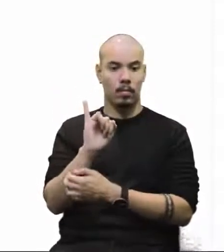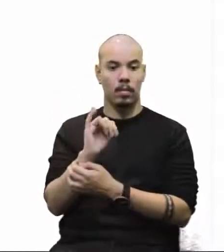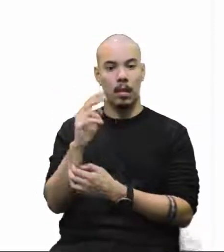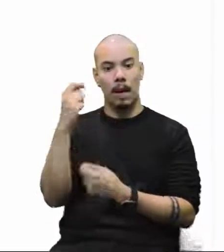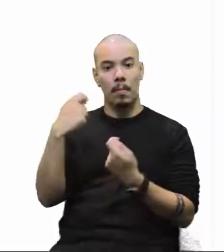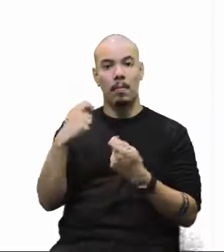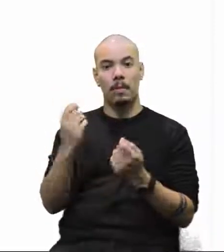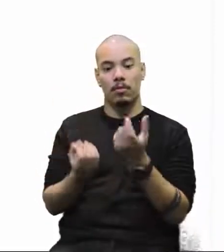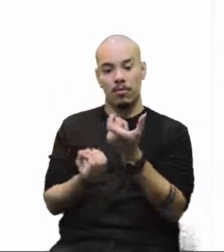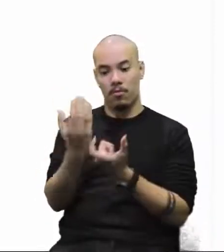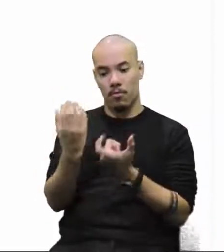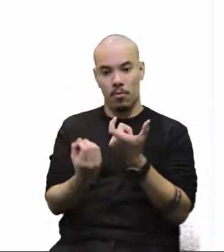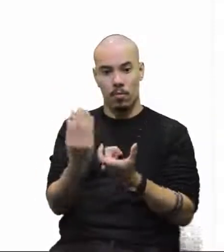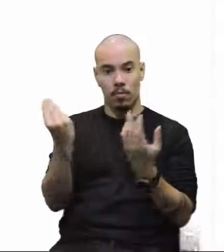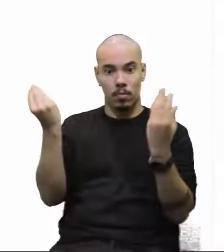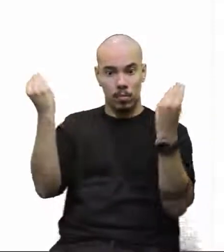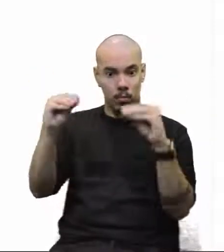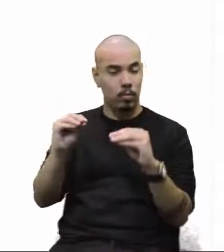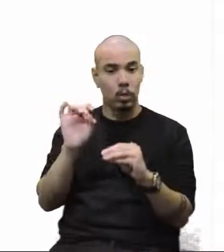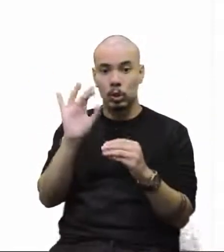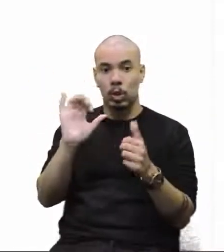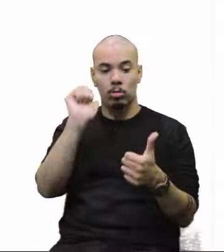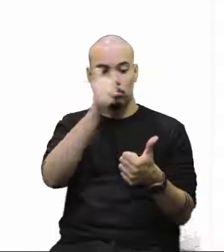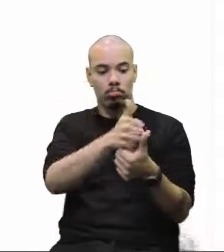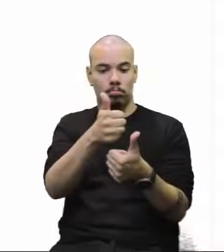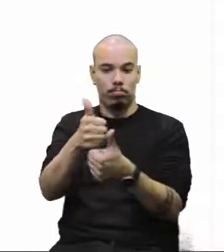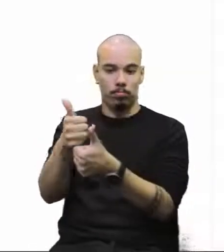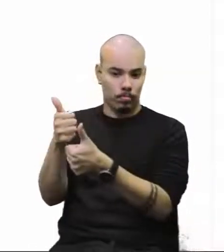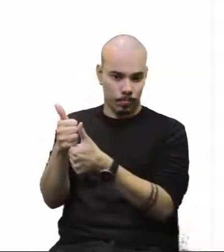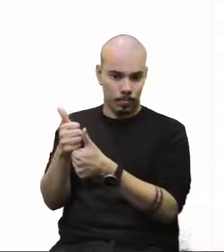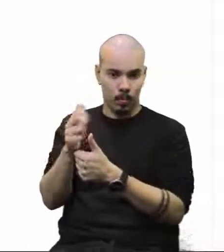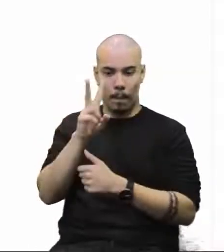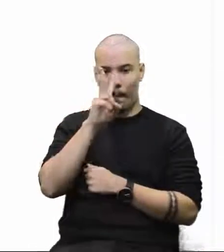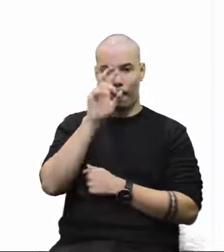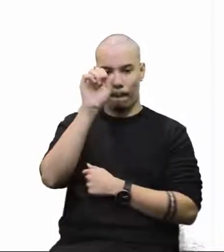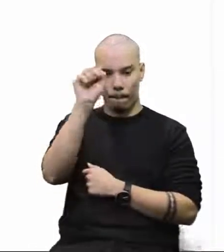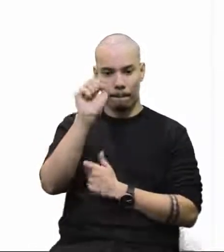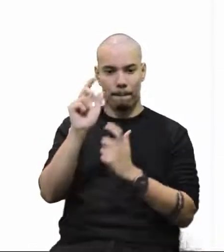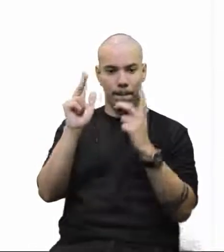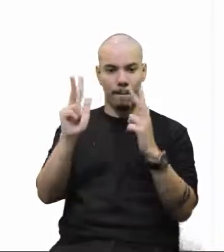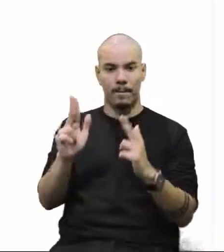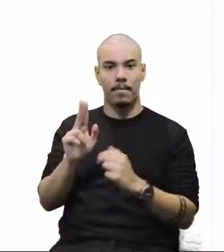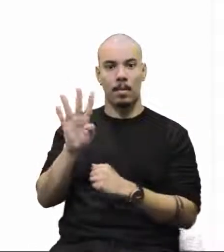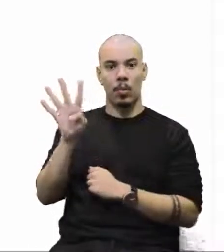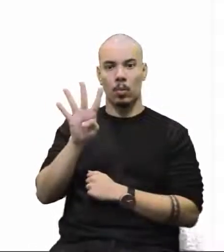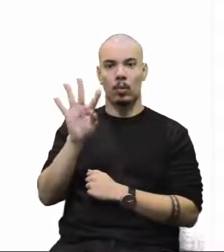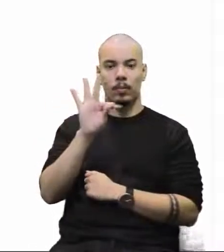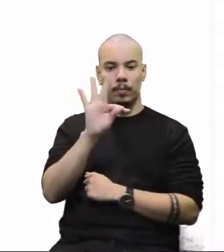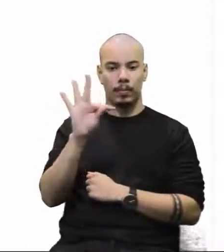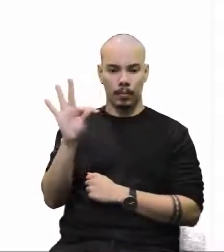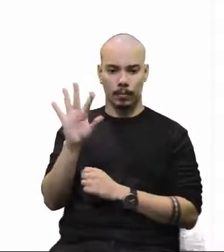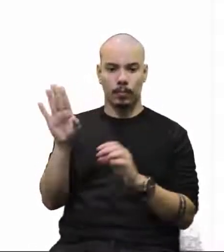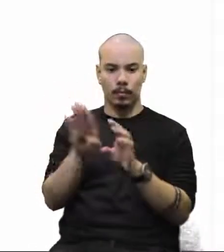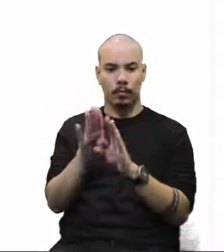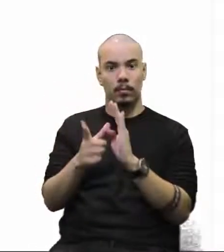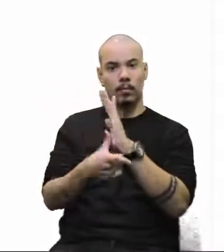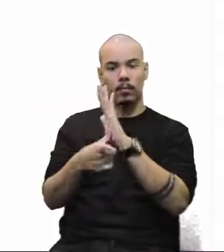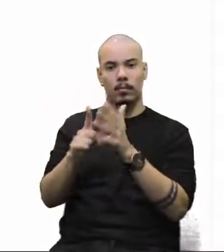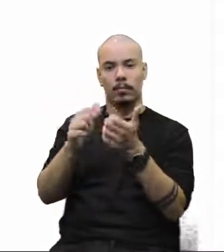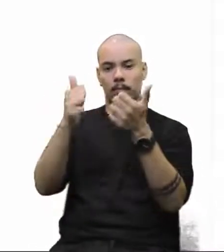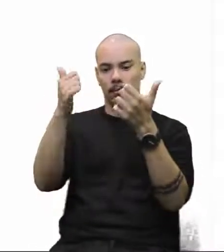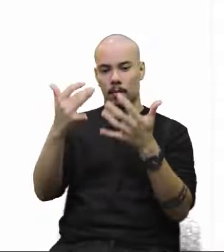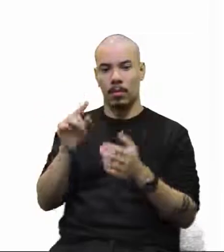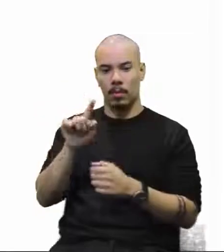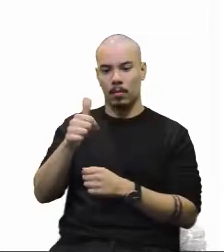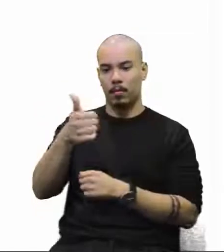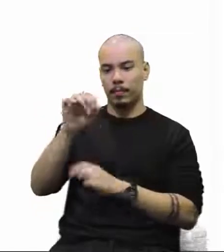tem que substituir, né? Vai ficar força magnética igual a 4π, que já foi dado lá anteriormente,